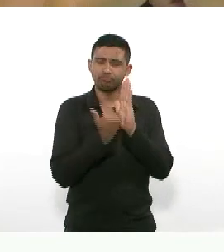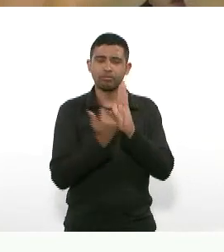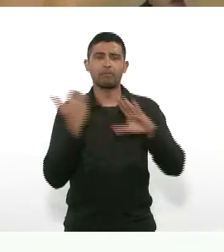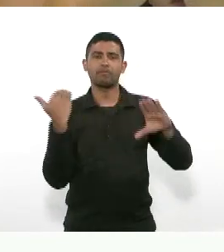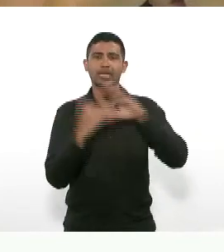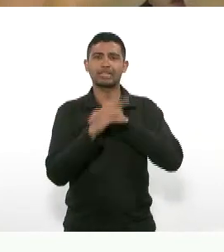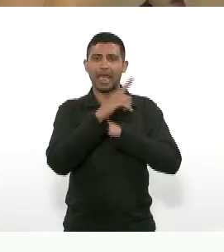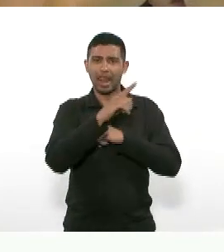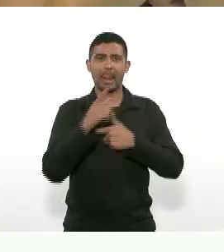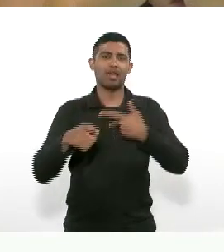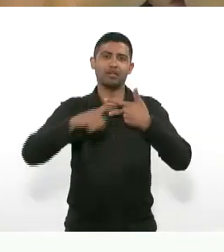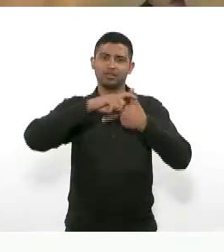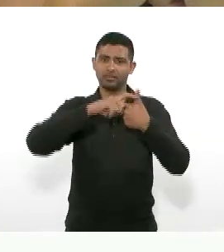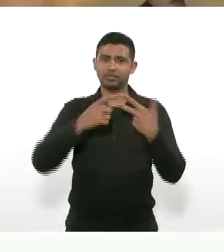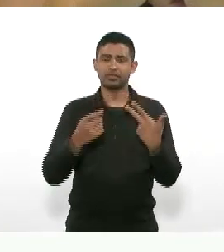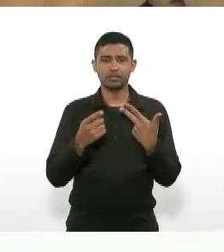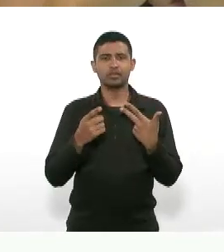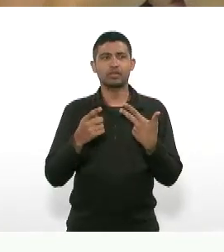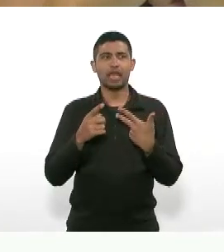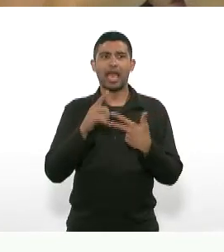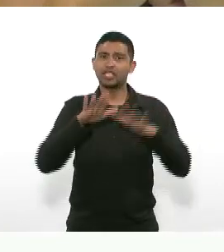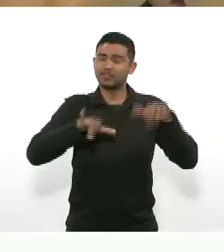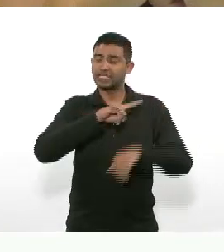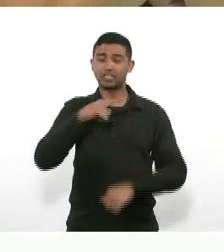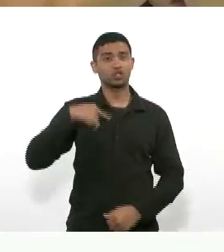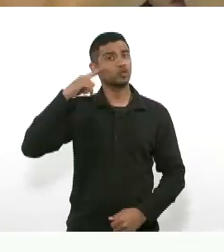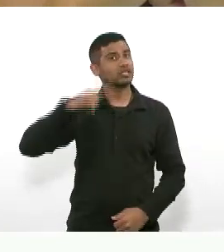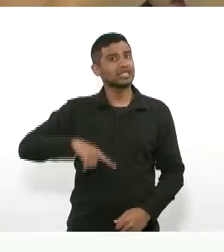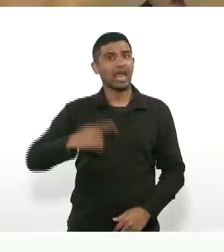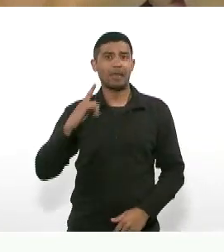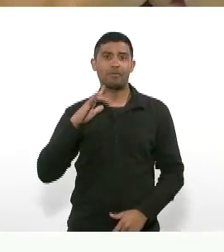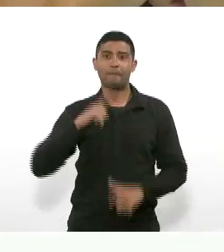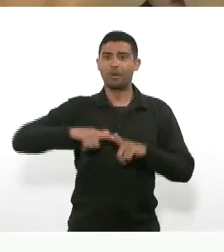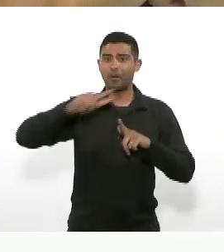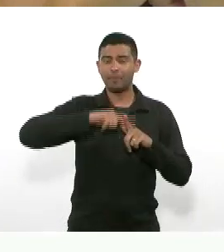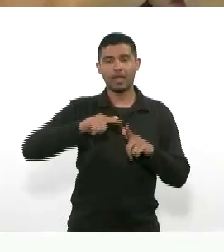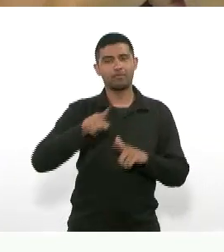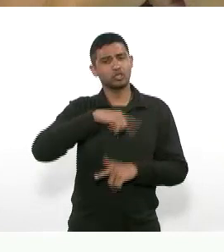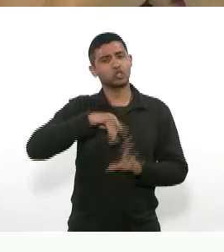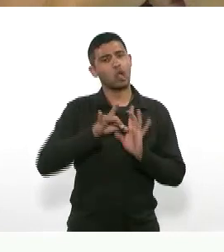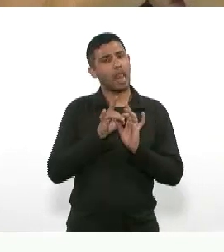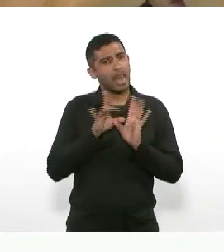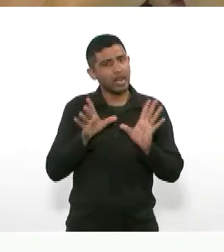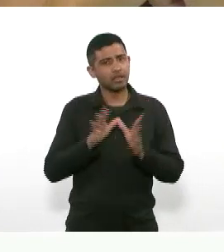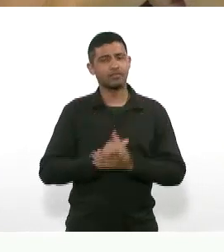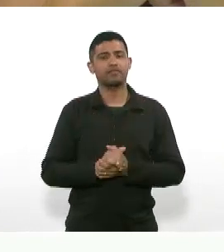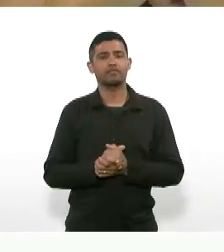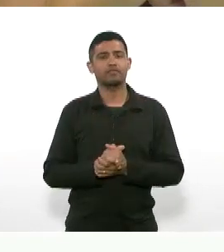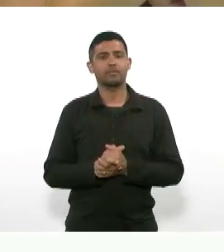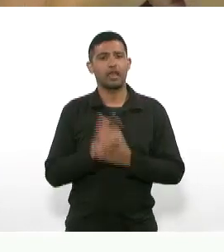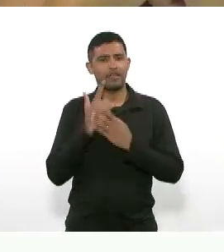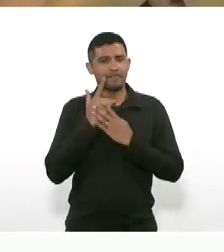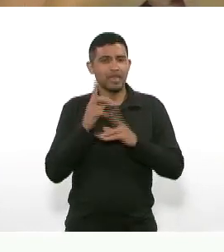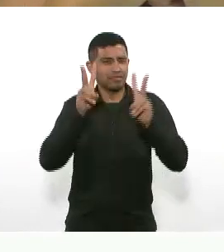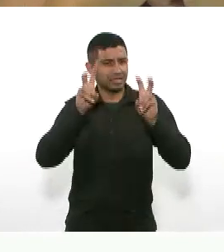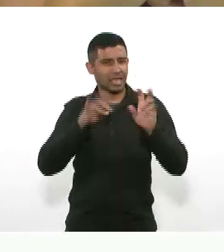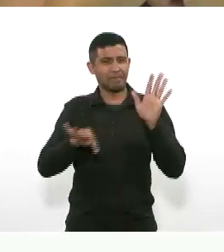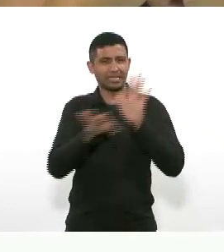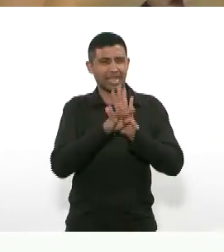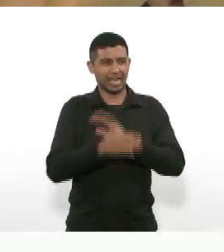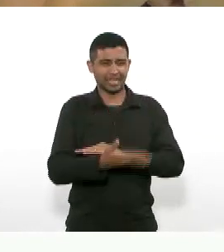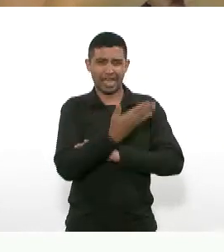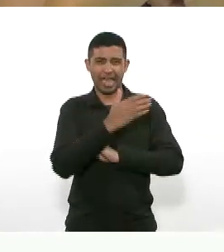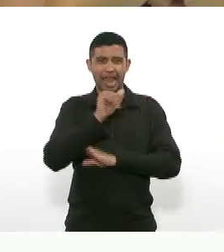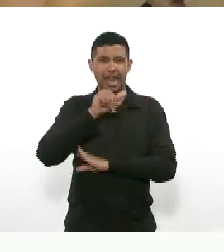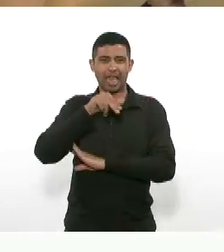que talvez não esteja vendo a premência da situação. E nós nos colocamos à disposição. Eu vou deixar a parte técnica um pouco mais para a Andréia Min, minha colega